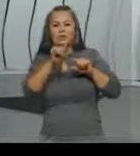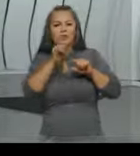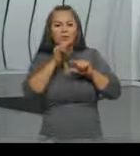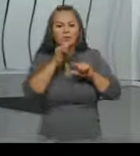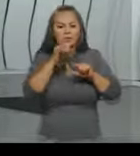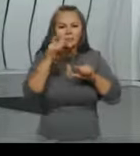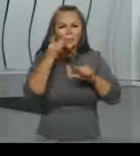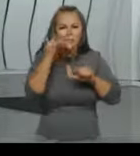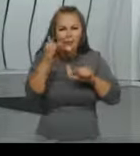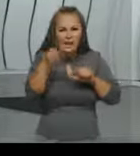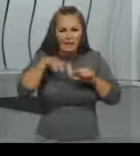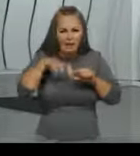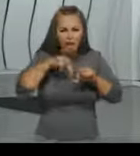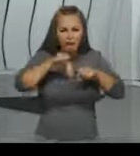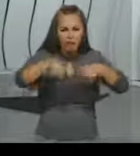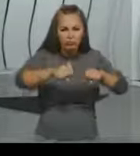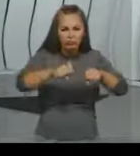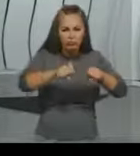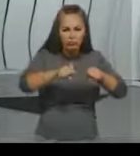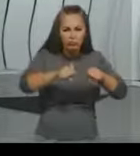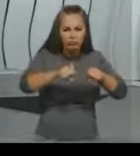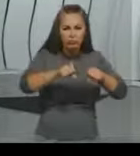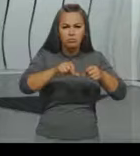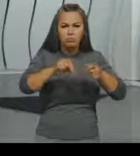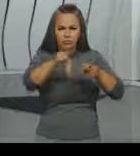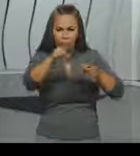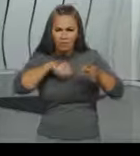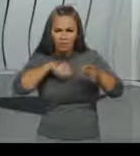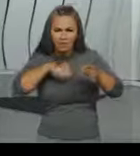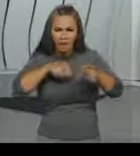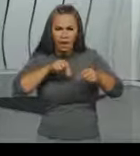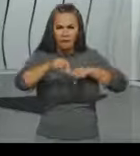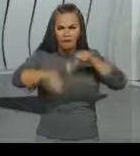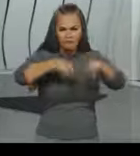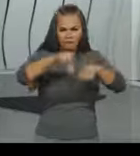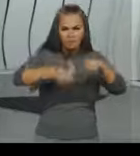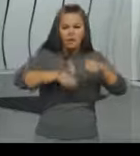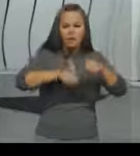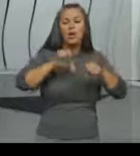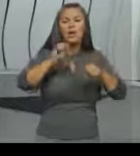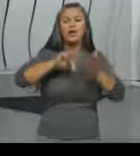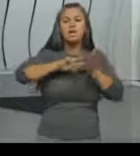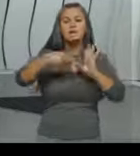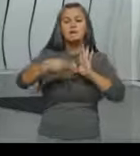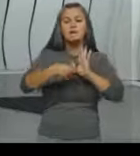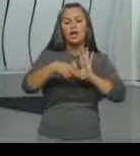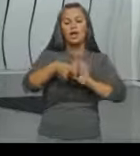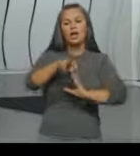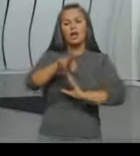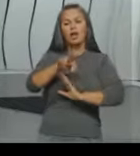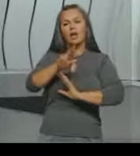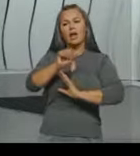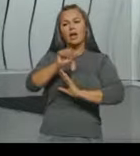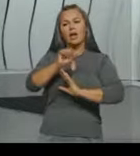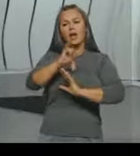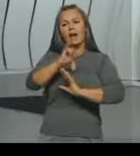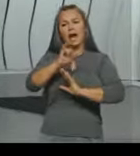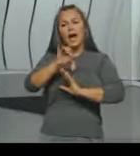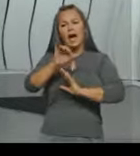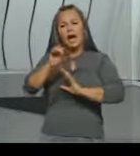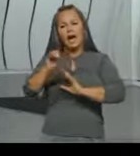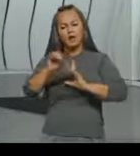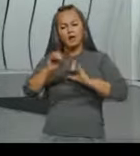moto? Algum parente seu tem uma moto? O que é o raio? Se você pegar lá na sua bicicleta, você vai ver que lá no seu aro da